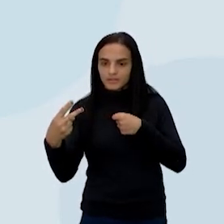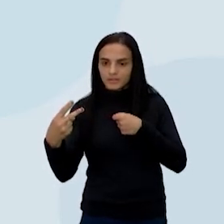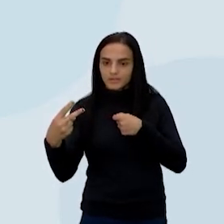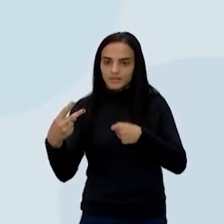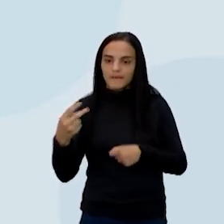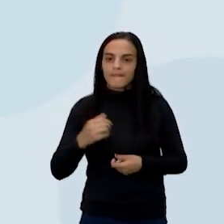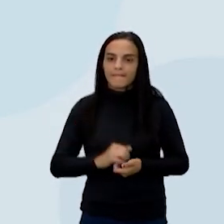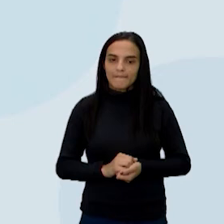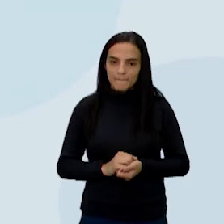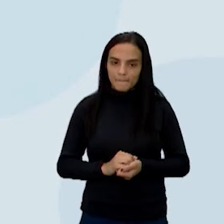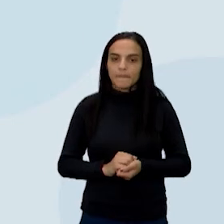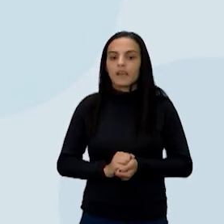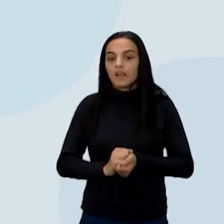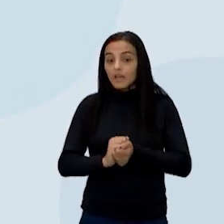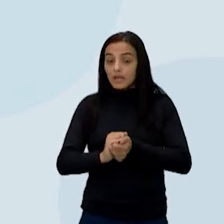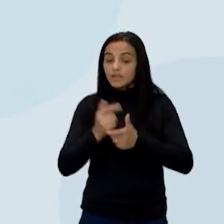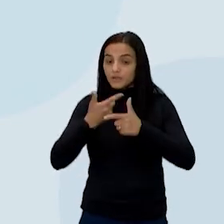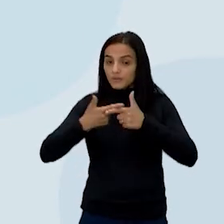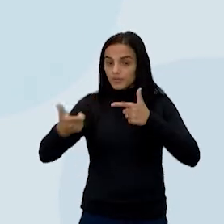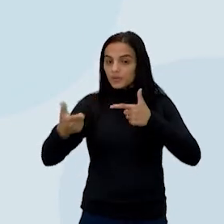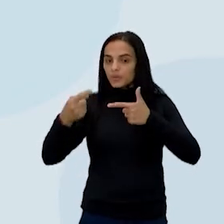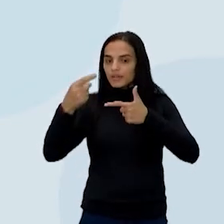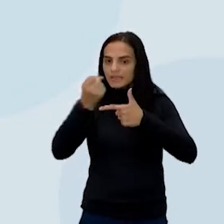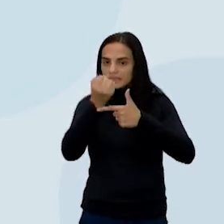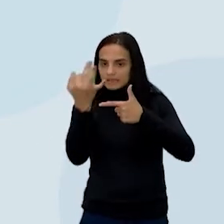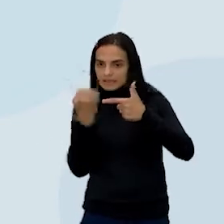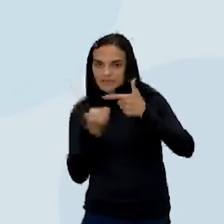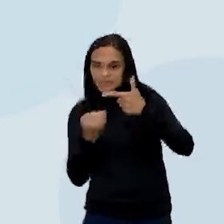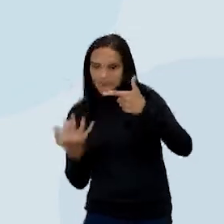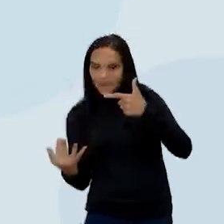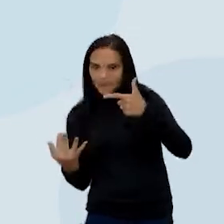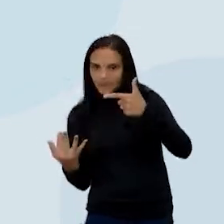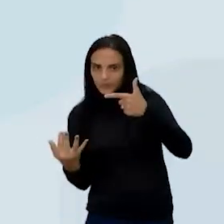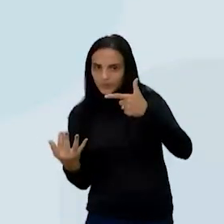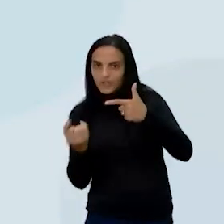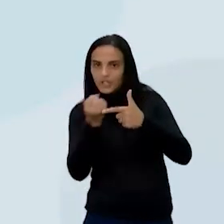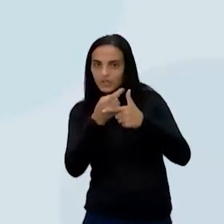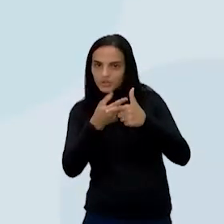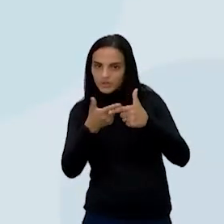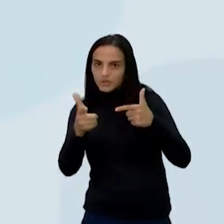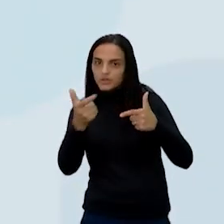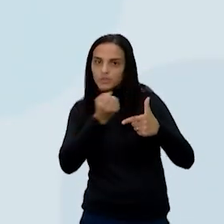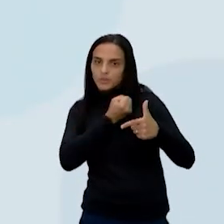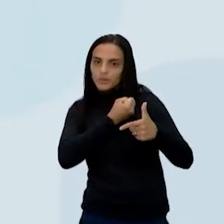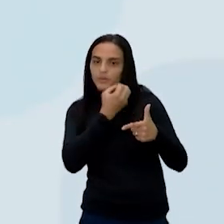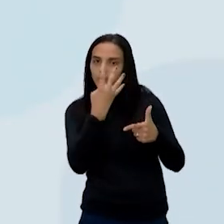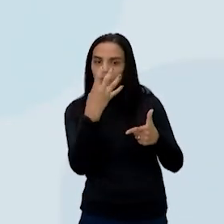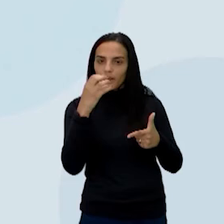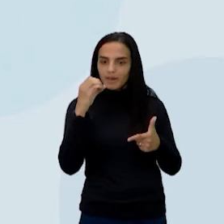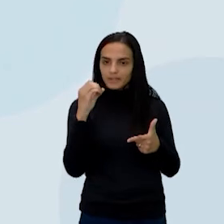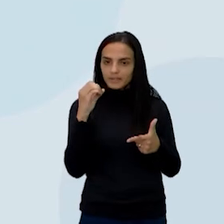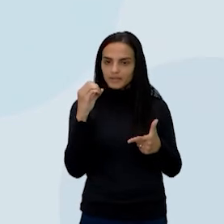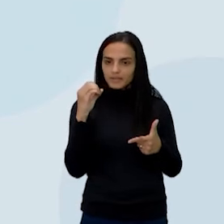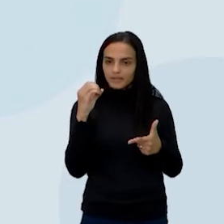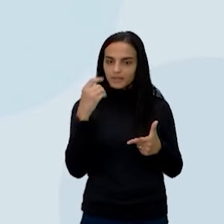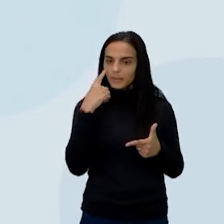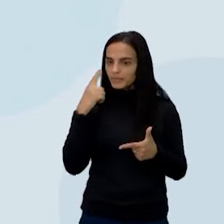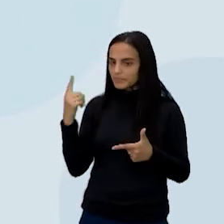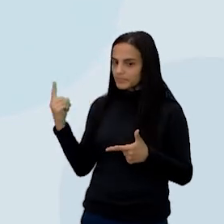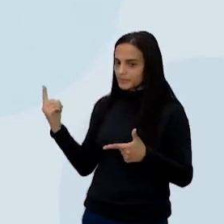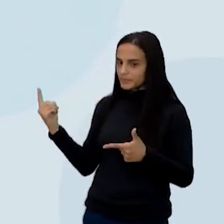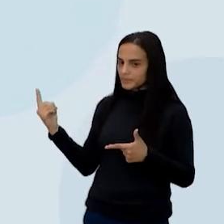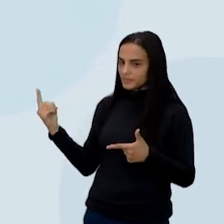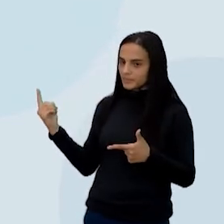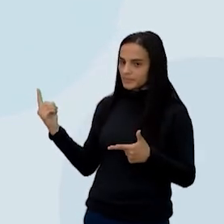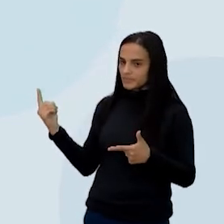cima e embaixo por 40, né? Quando nós dividimos o 40 por 40, vai dar 1.